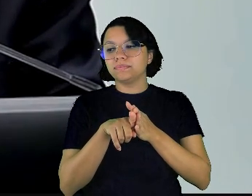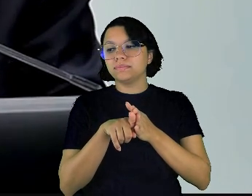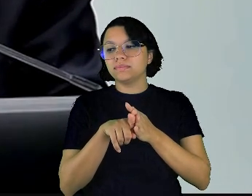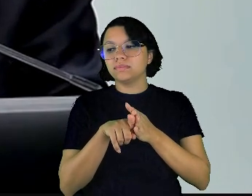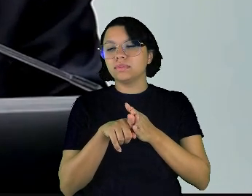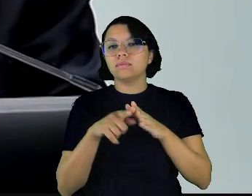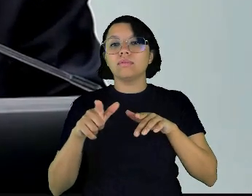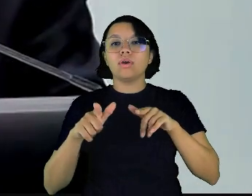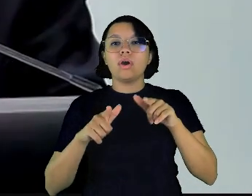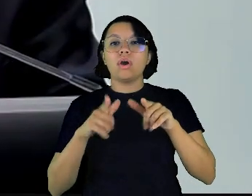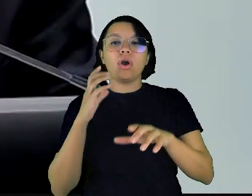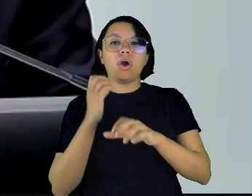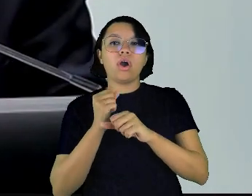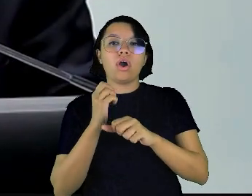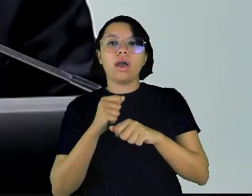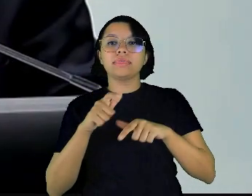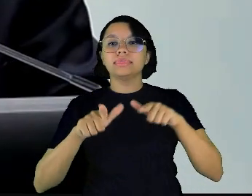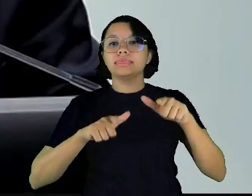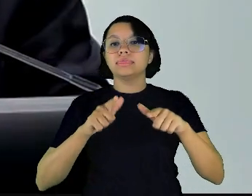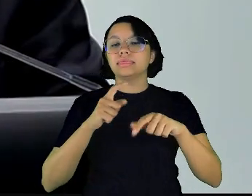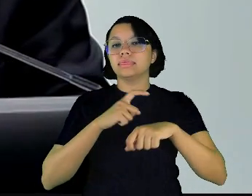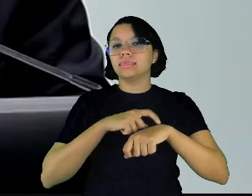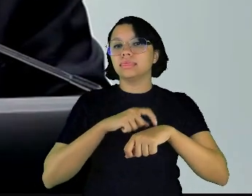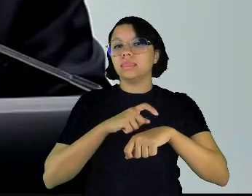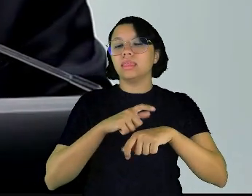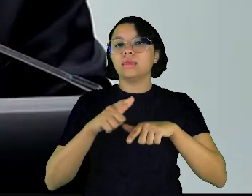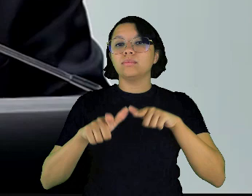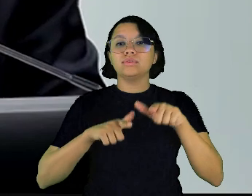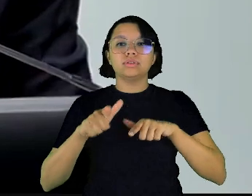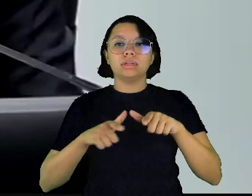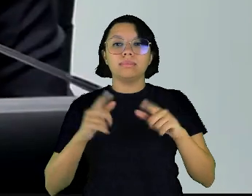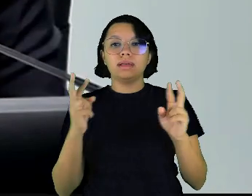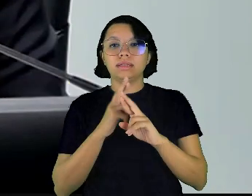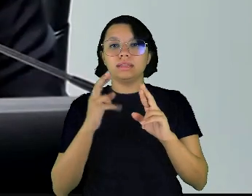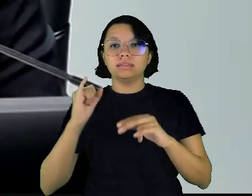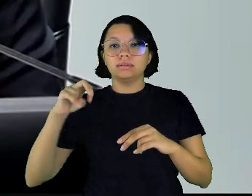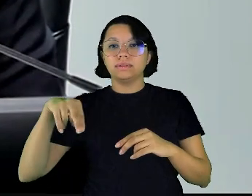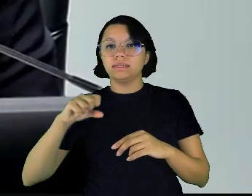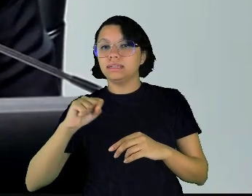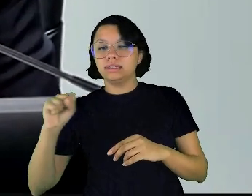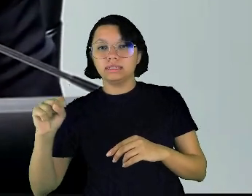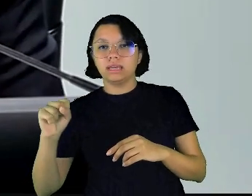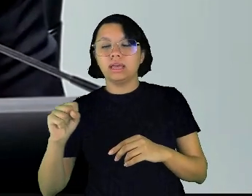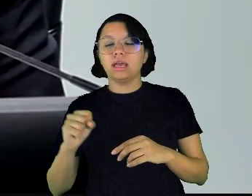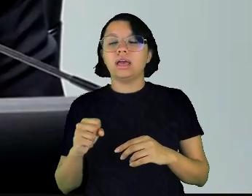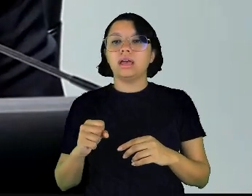serviço aqui, né, nos pedidos em relação ao INSS, de